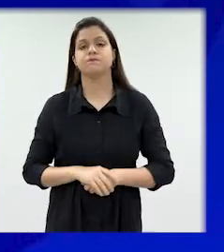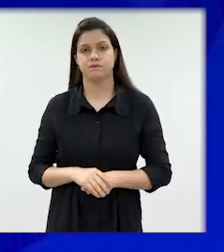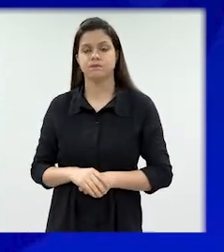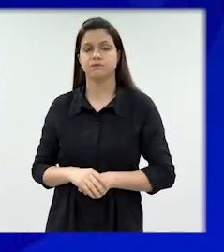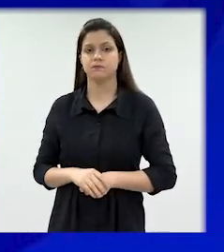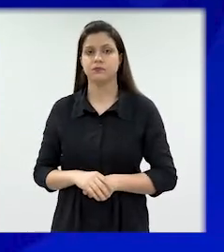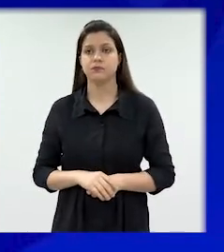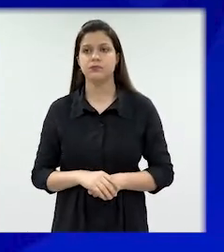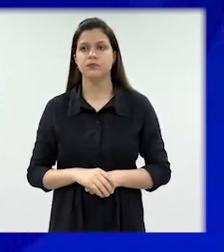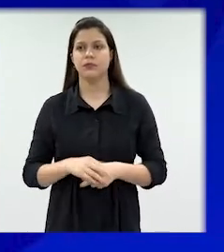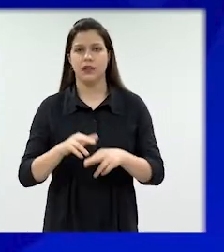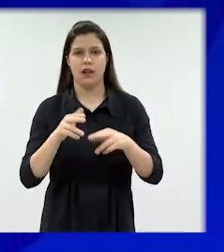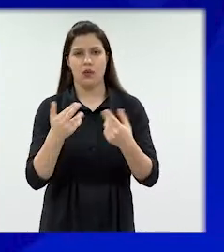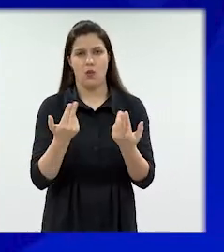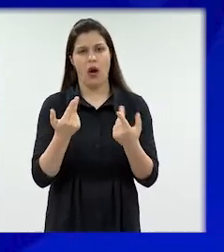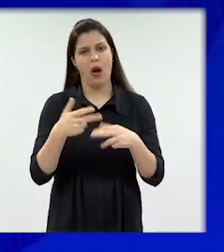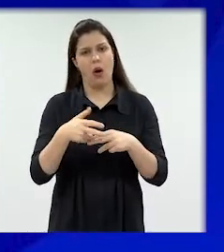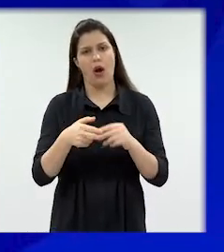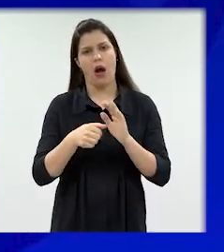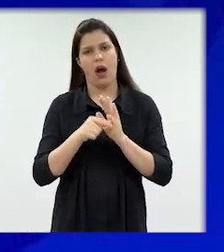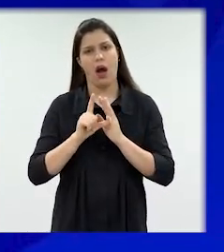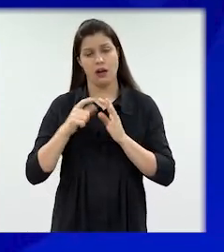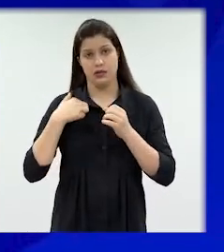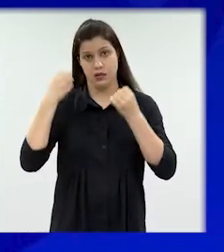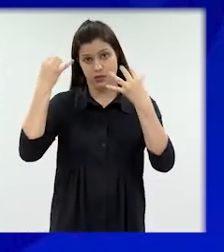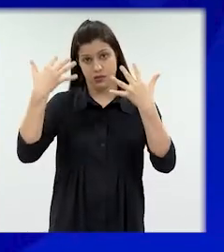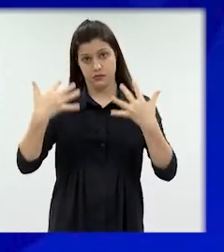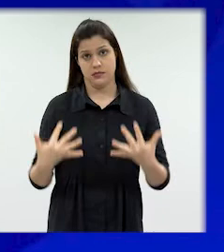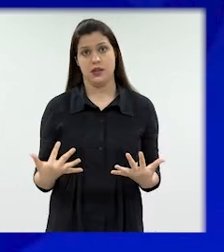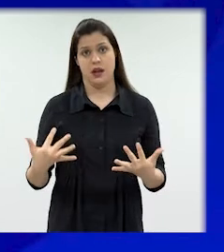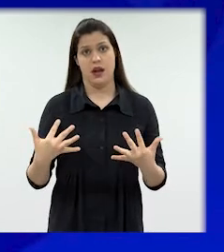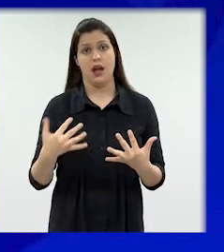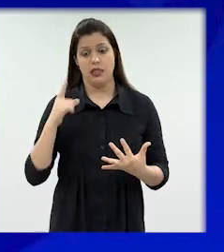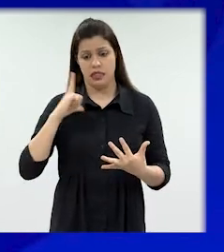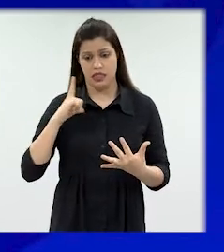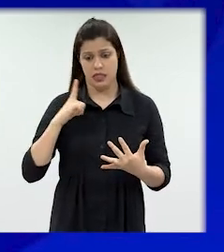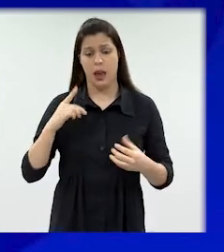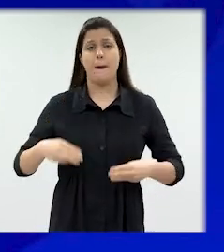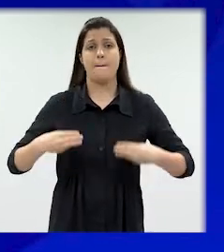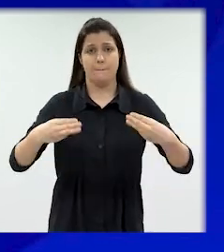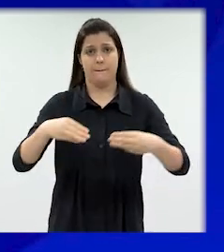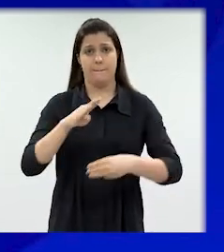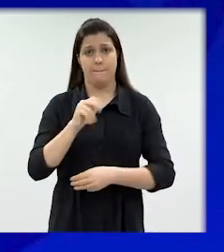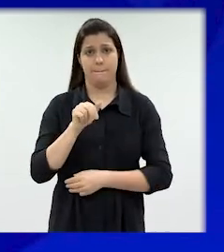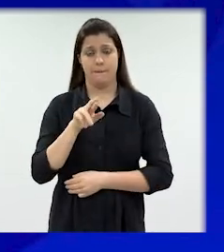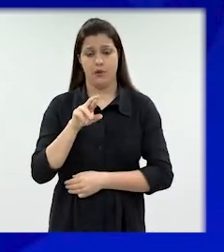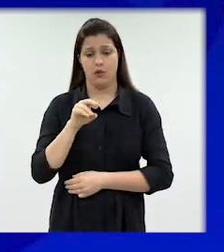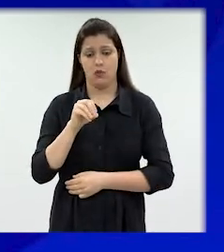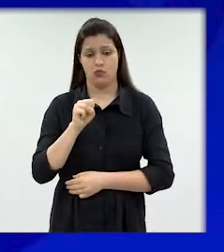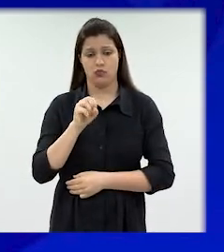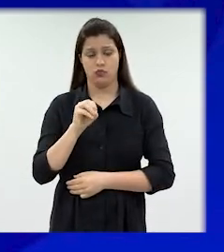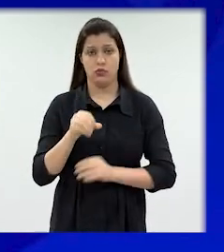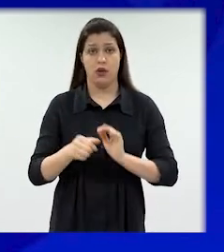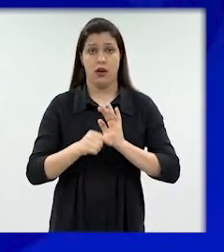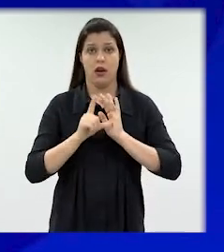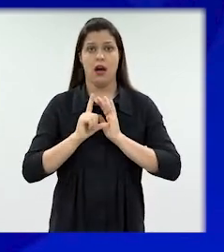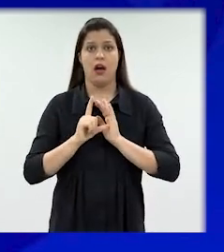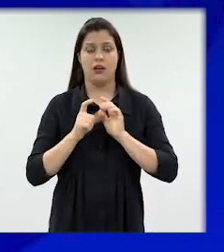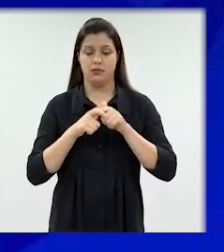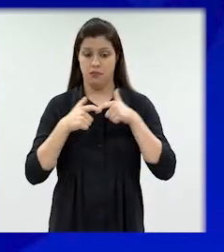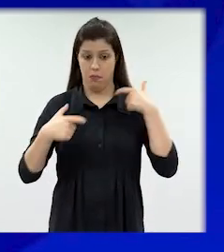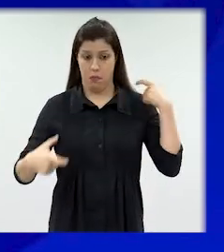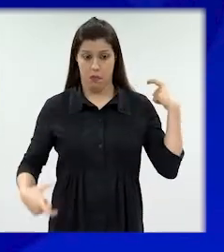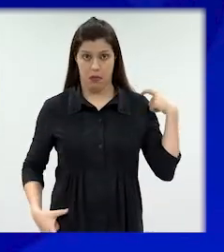Bom, como eu disse anteriormente, o ministro Barroso, até mesmo antes de tomar posse na presidência do Tribunal